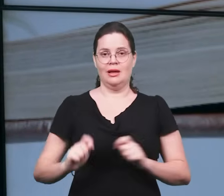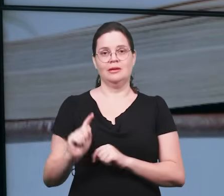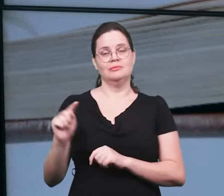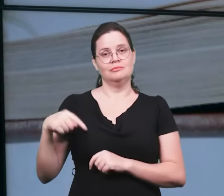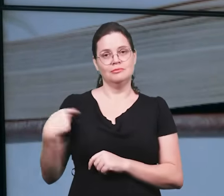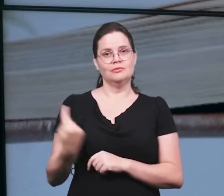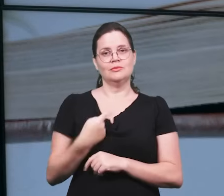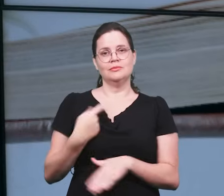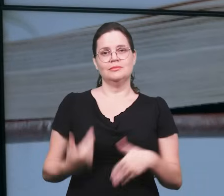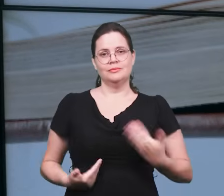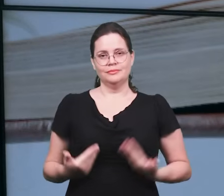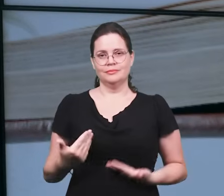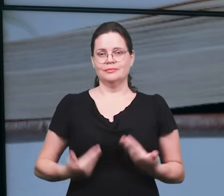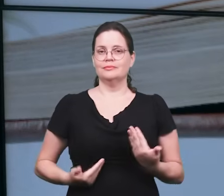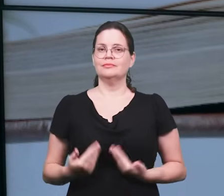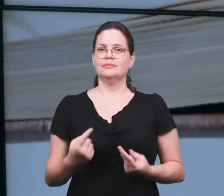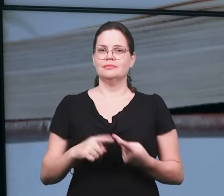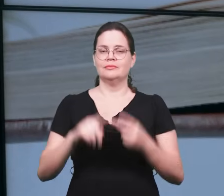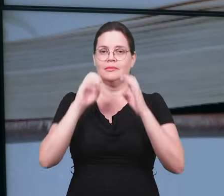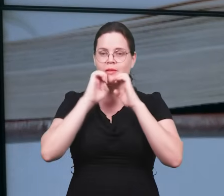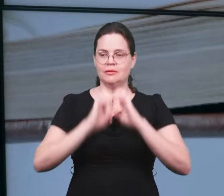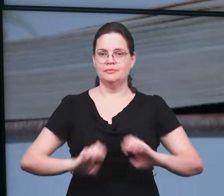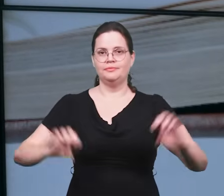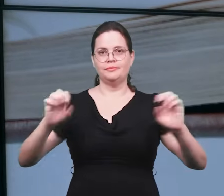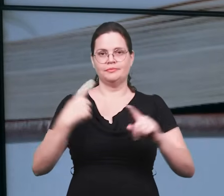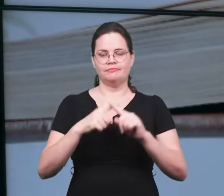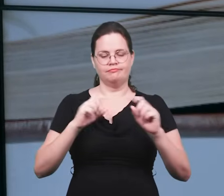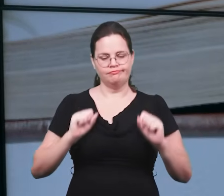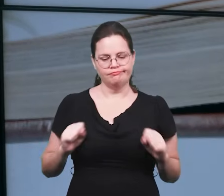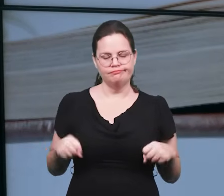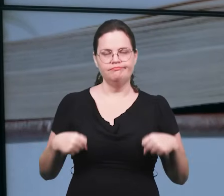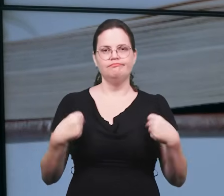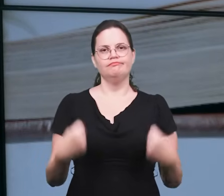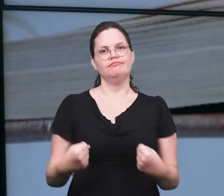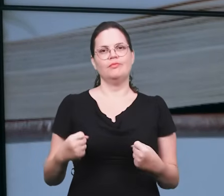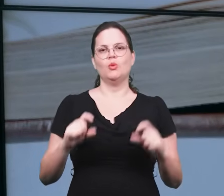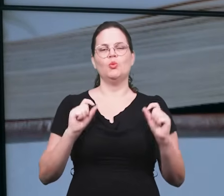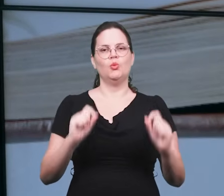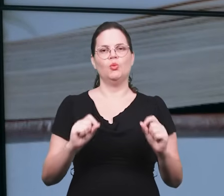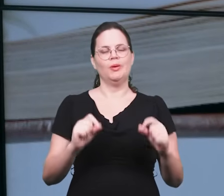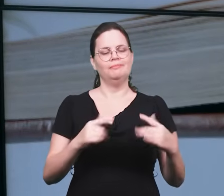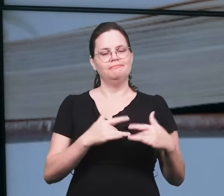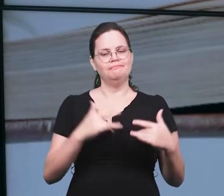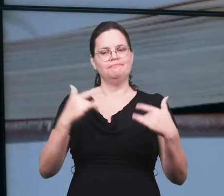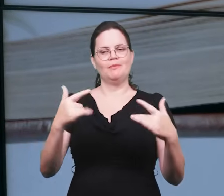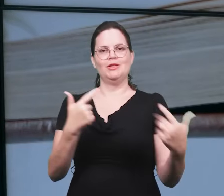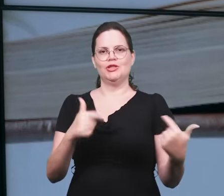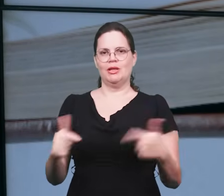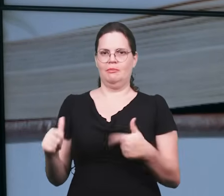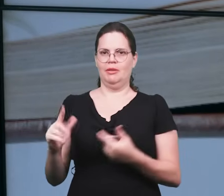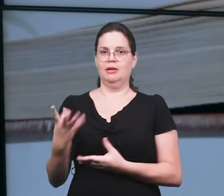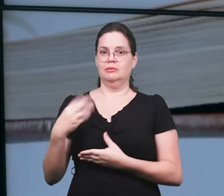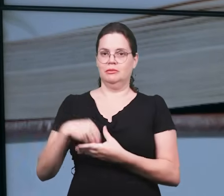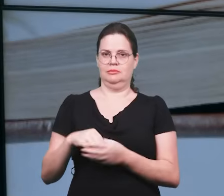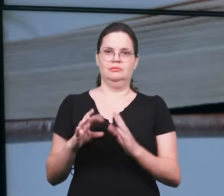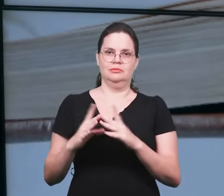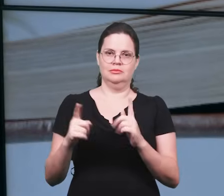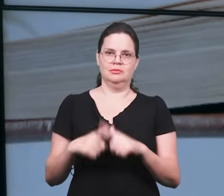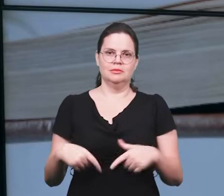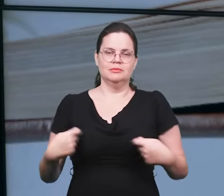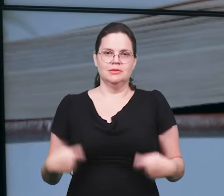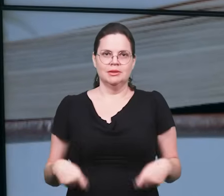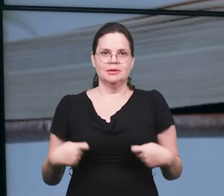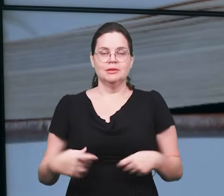como evangelistas, como aquelas que se dedicam ao serviço da casa do Senhor. E é uma coisa que tem que ter